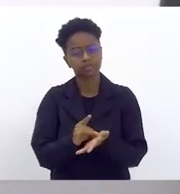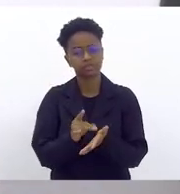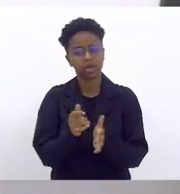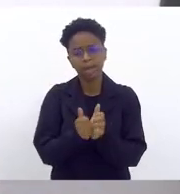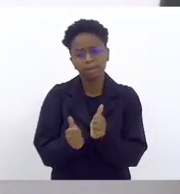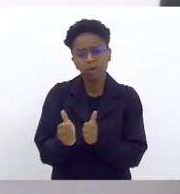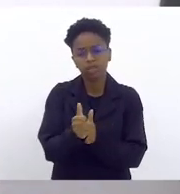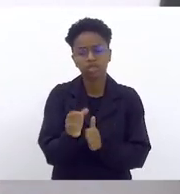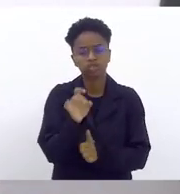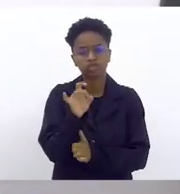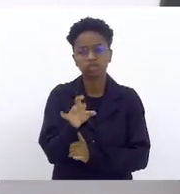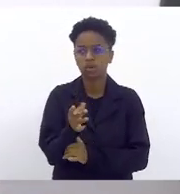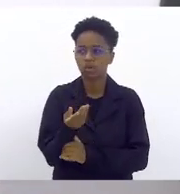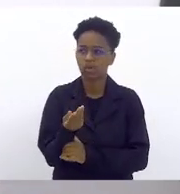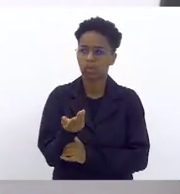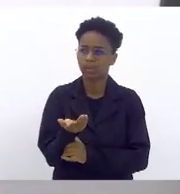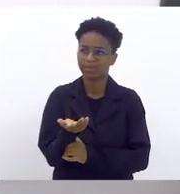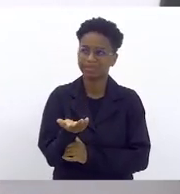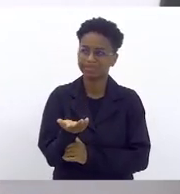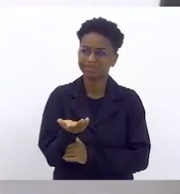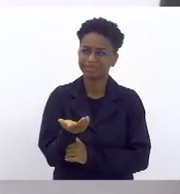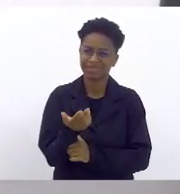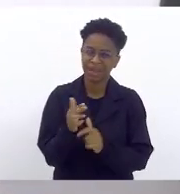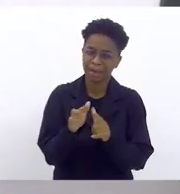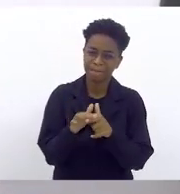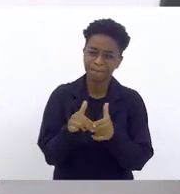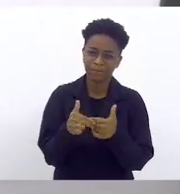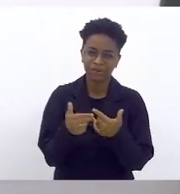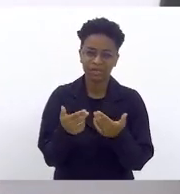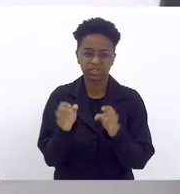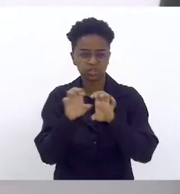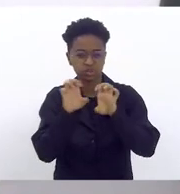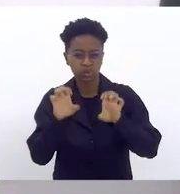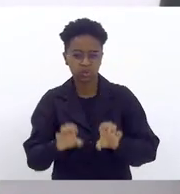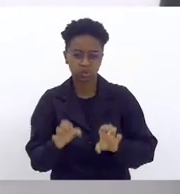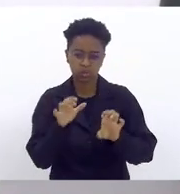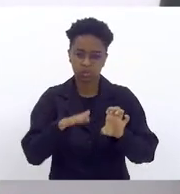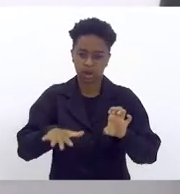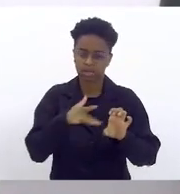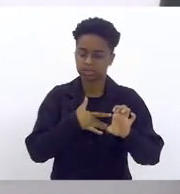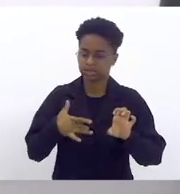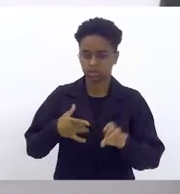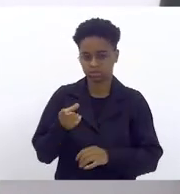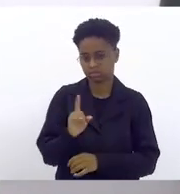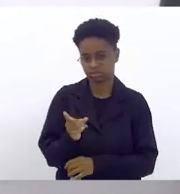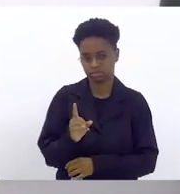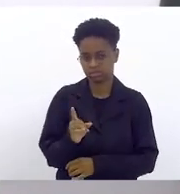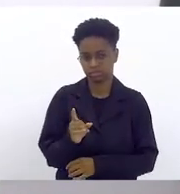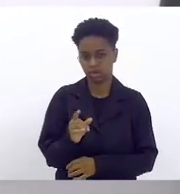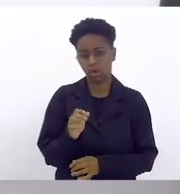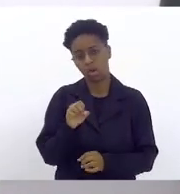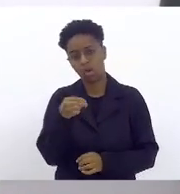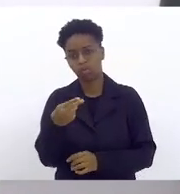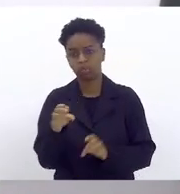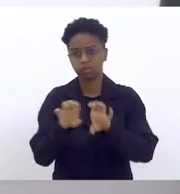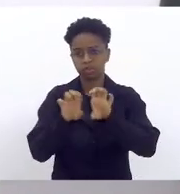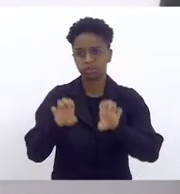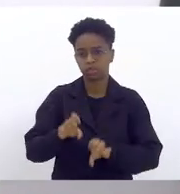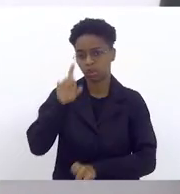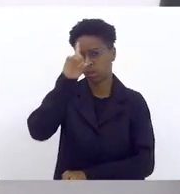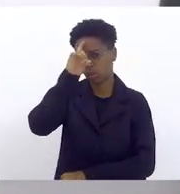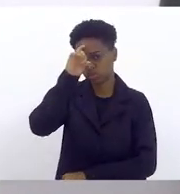apenas por conta da sua estrutura de saúde para sua estrutura hospitalar